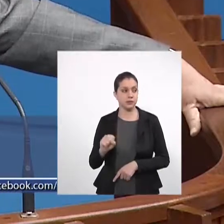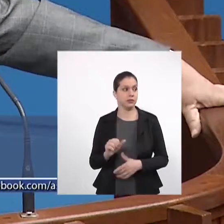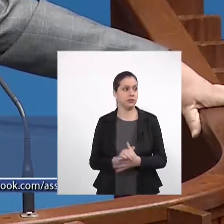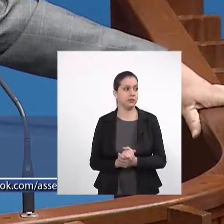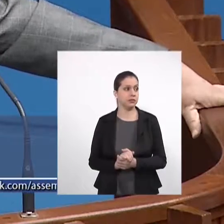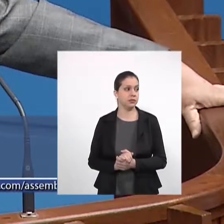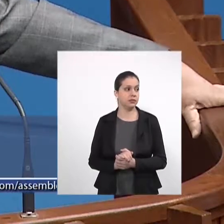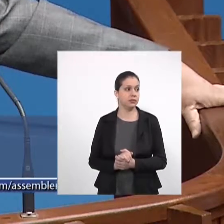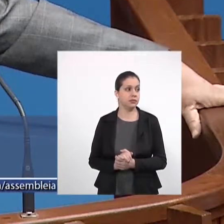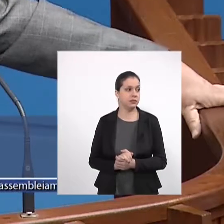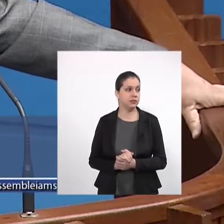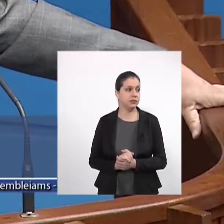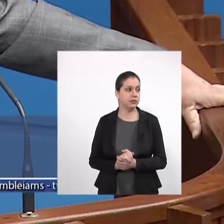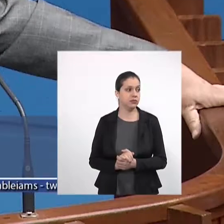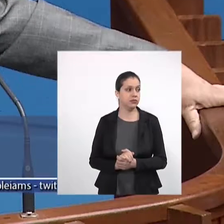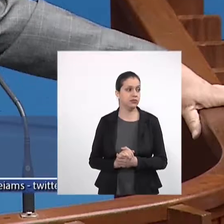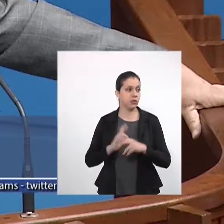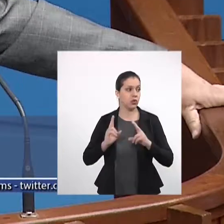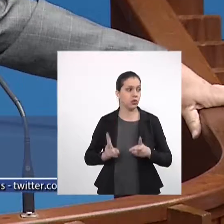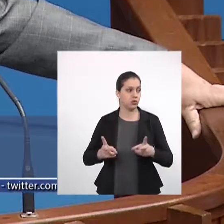da vida de Dourados